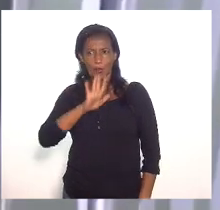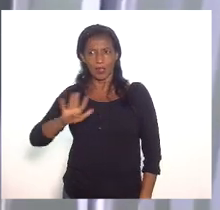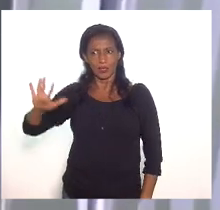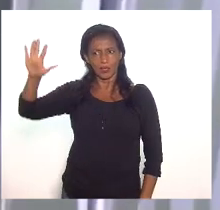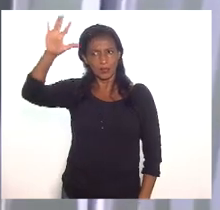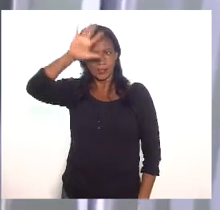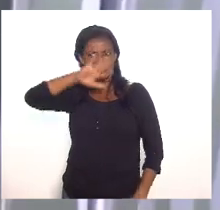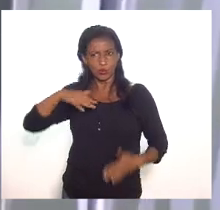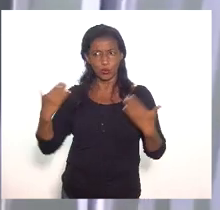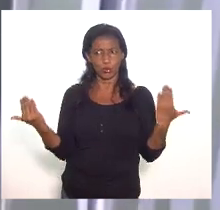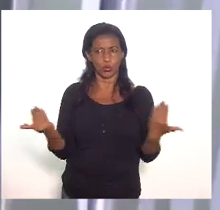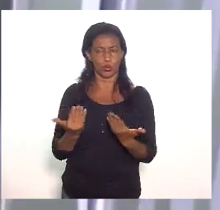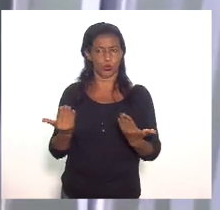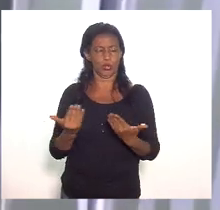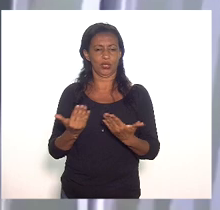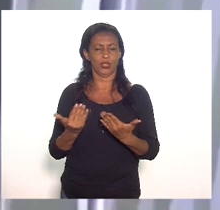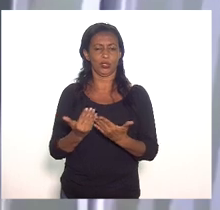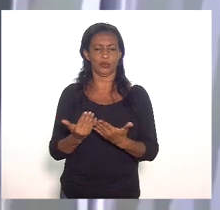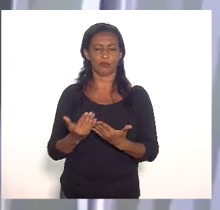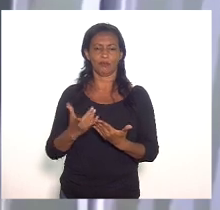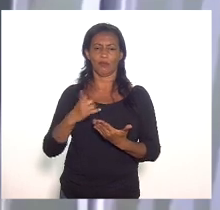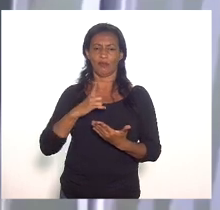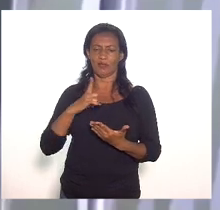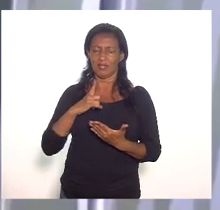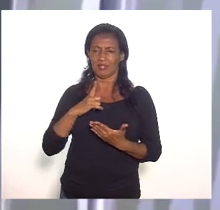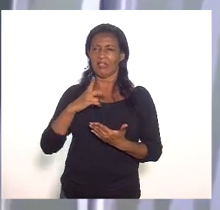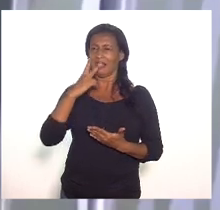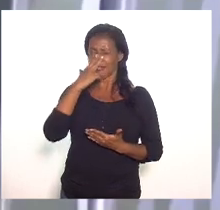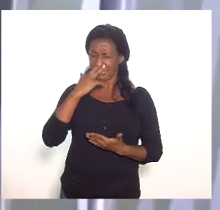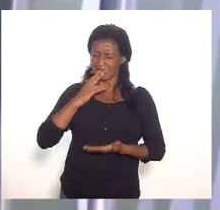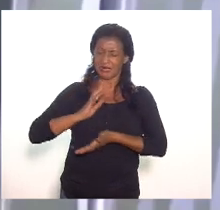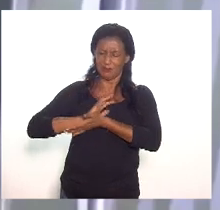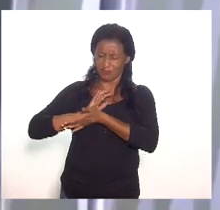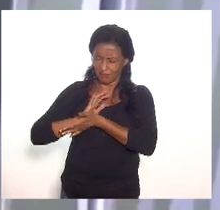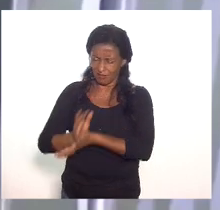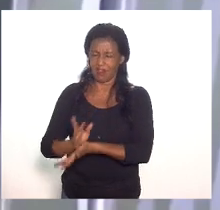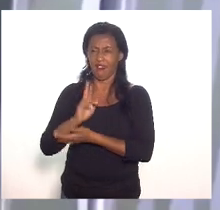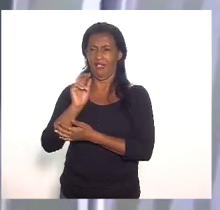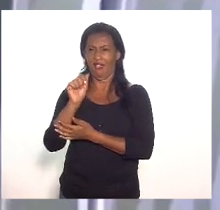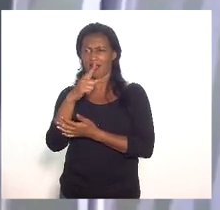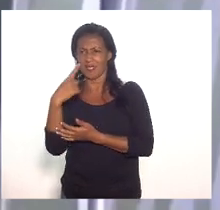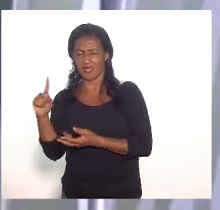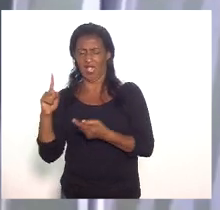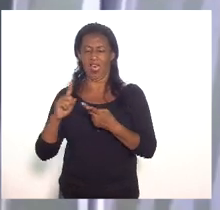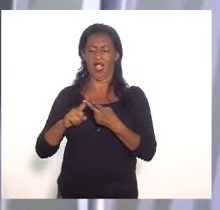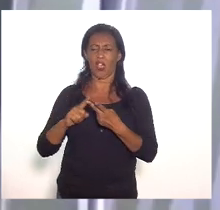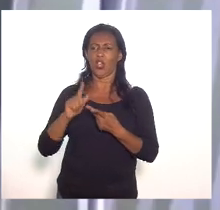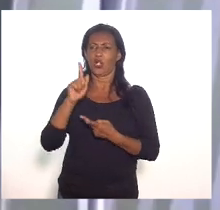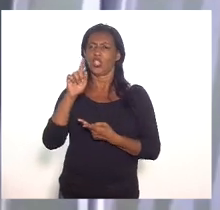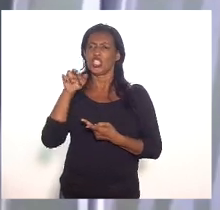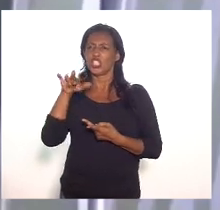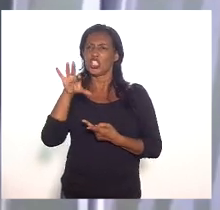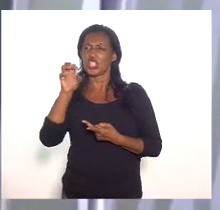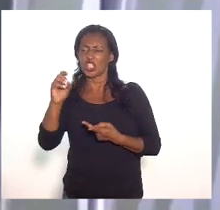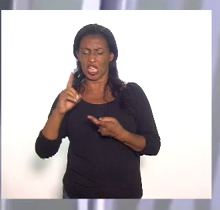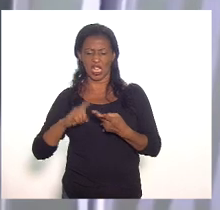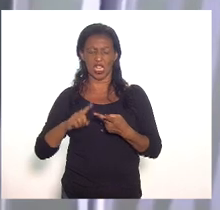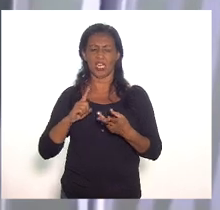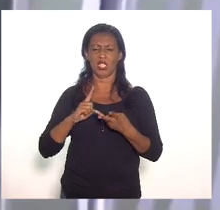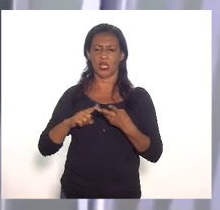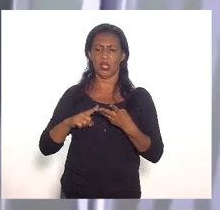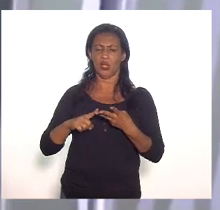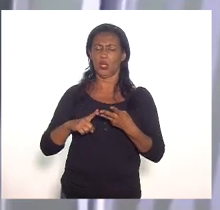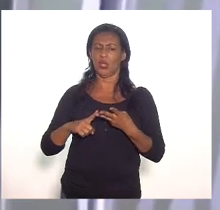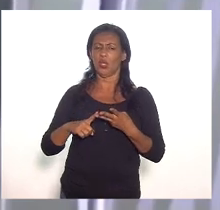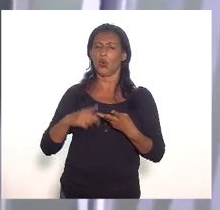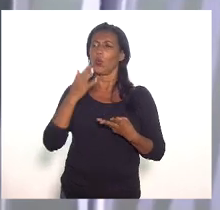contemporâneo, no Rio de Janeiro contemporâneo, ela tem um corte racial, ela tem um corte de gênero, ela tem um corte de orientação sexual, ela tem um corte